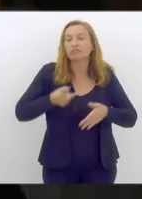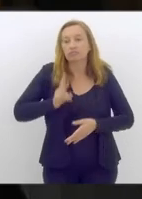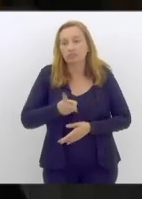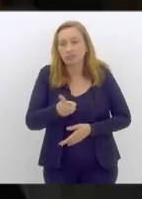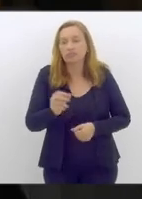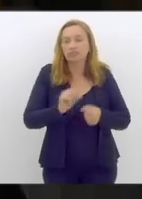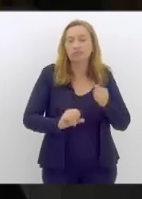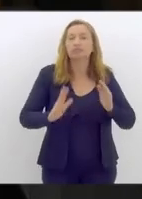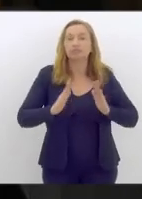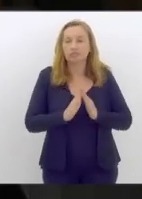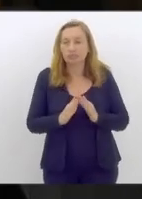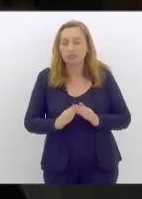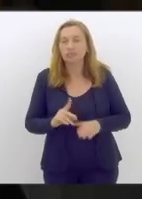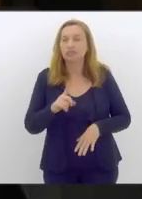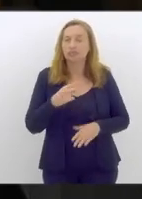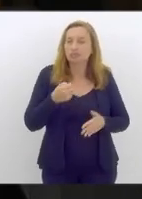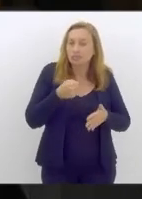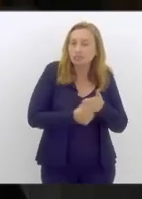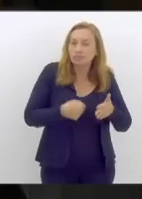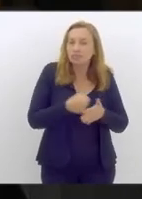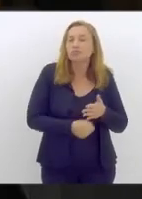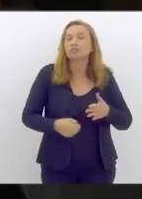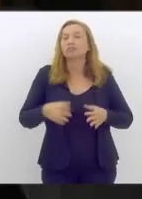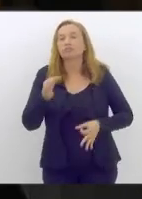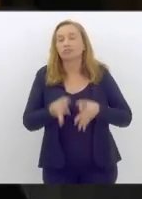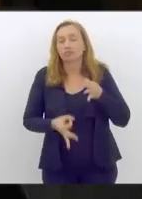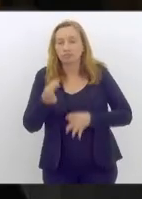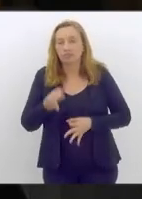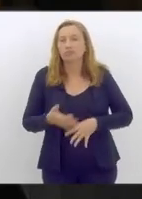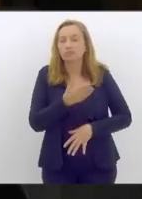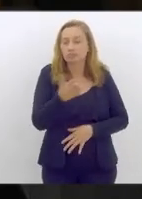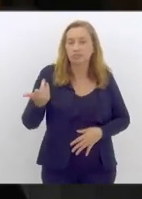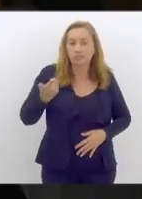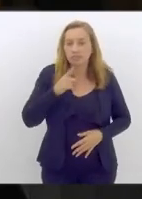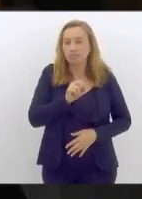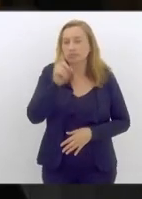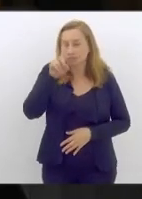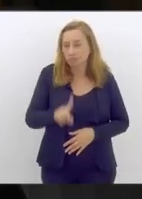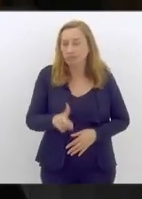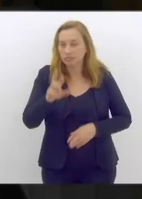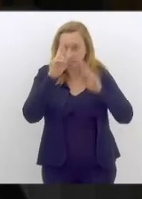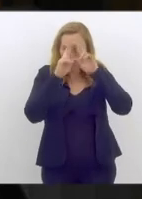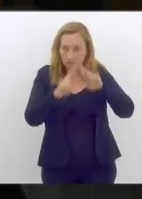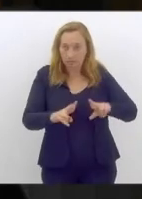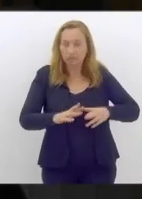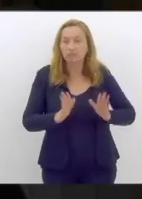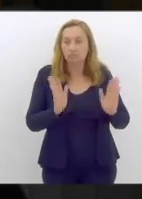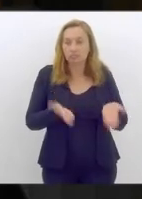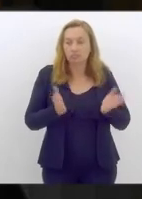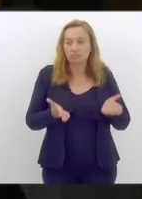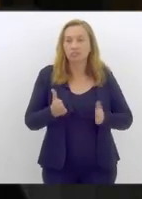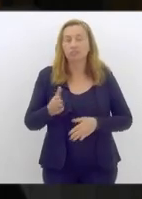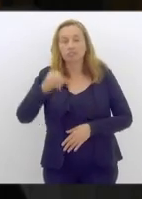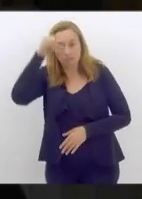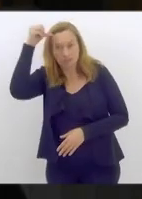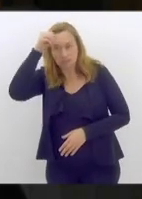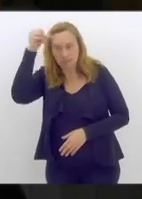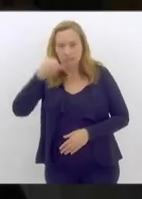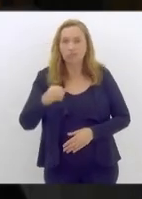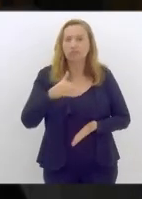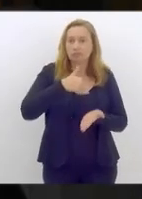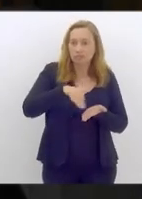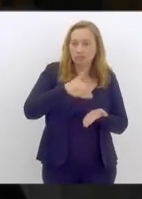continuar fazendo nessa casa que nós vamos fazer na justiça para que vocês tenham seus direitos respeitados agora Cláudio Castro agora